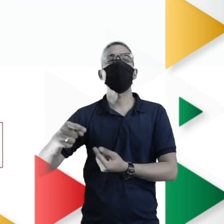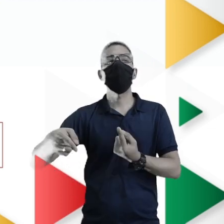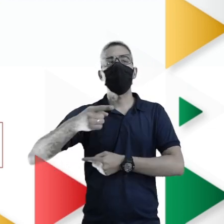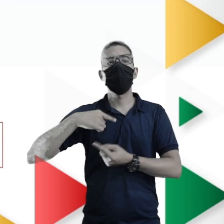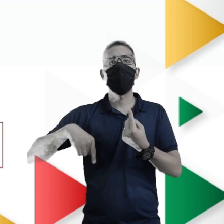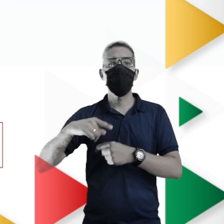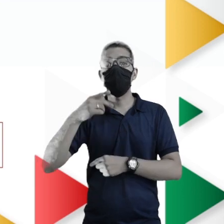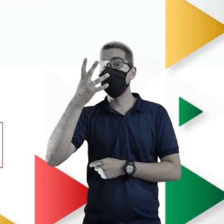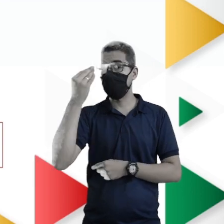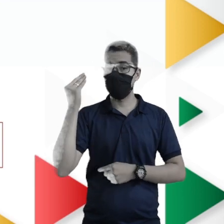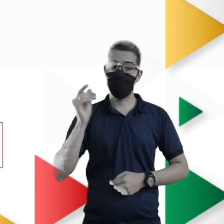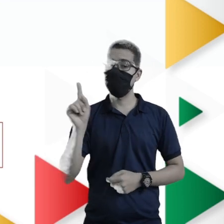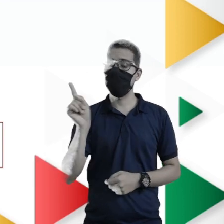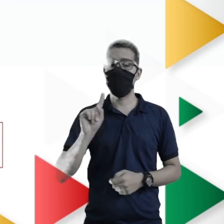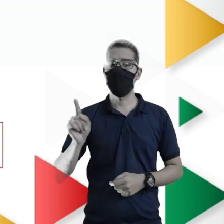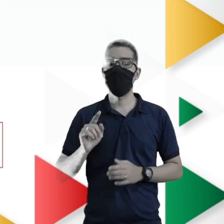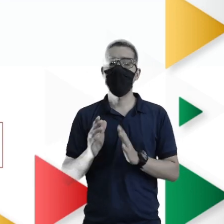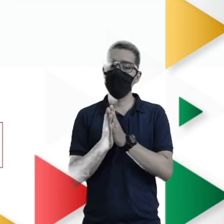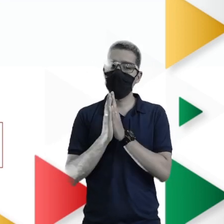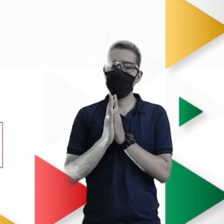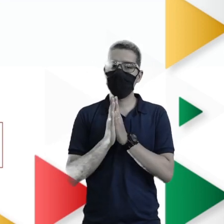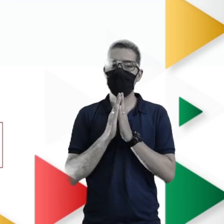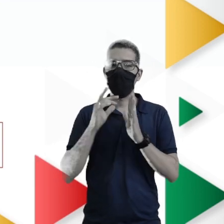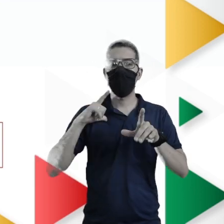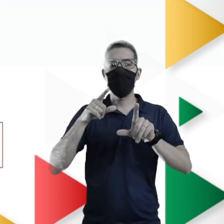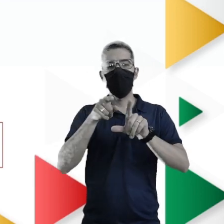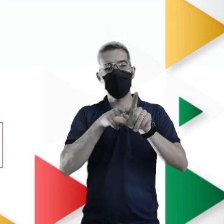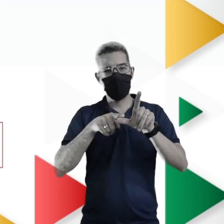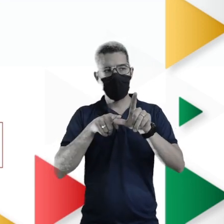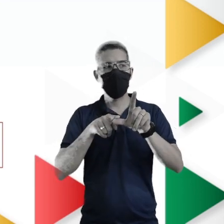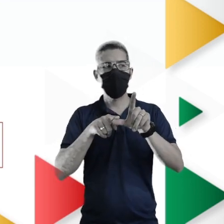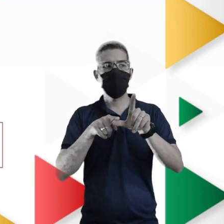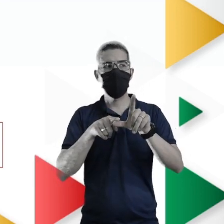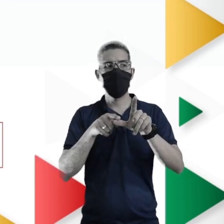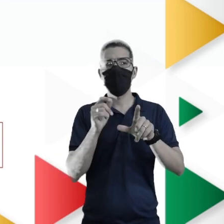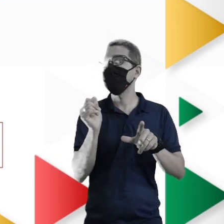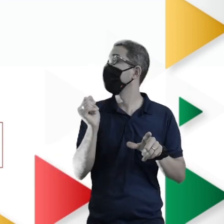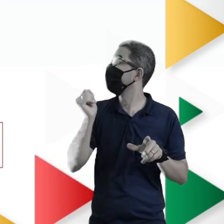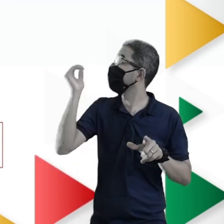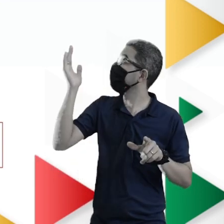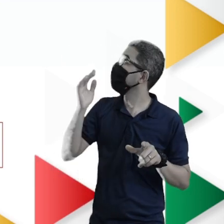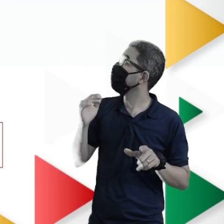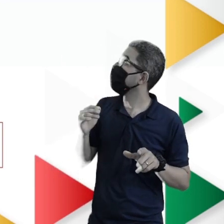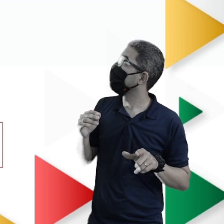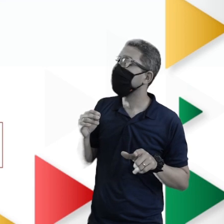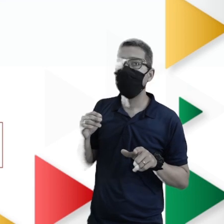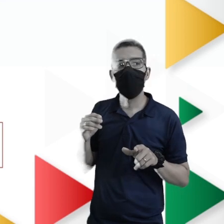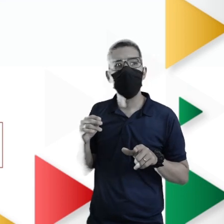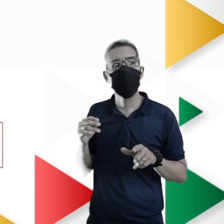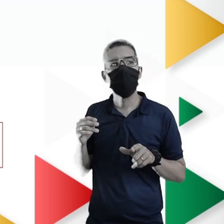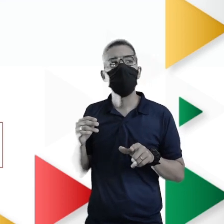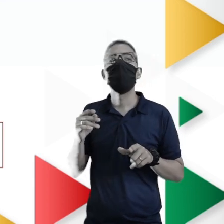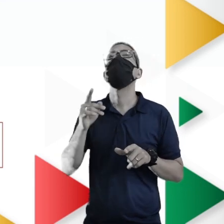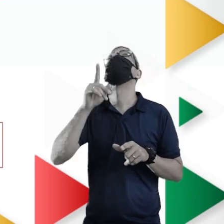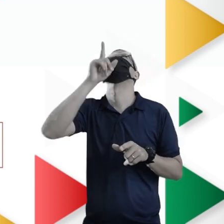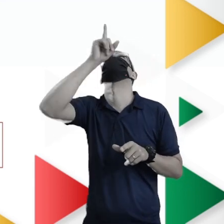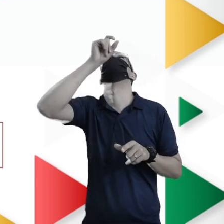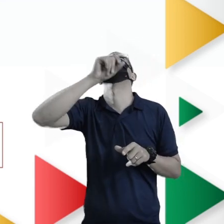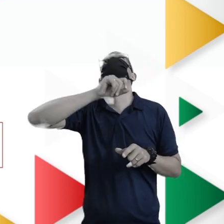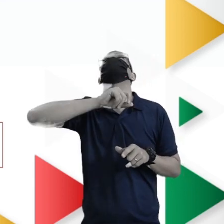Não esquece disso, por favor. O ângulo de meia volta é esse aí, ó, da imagem que o rapaz do skate está tentando fazer